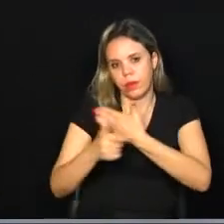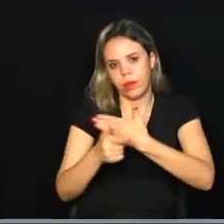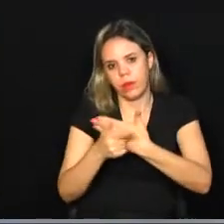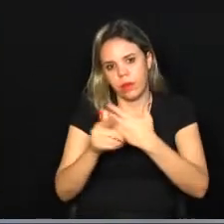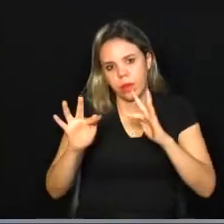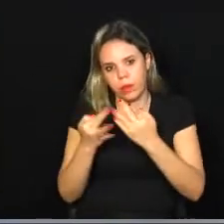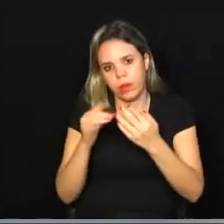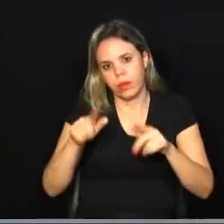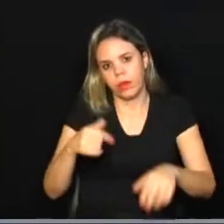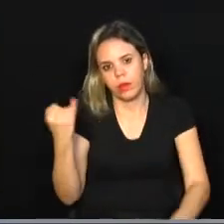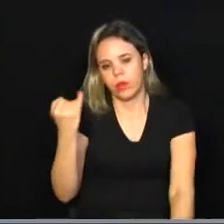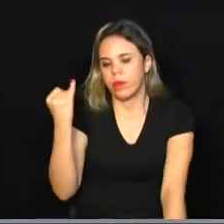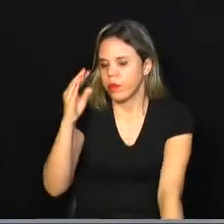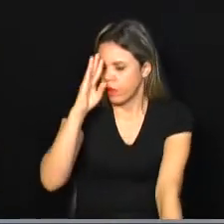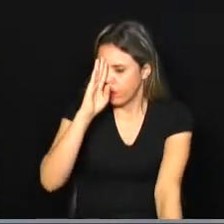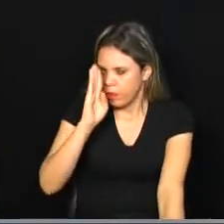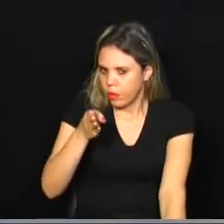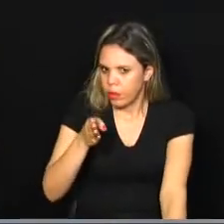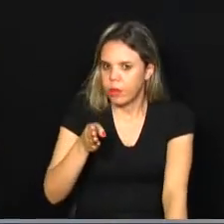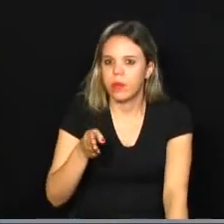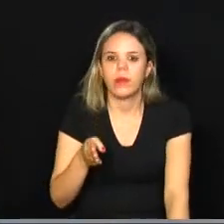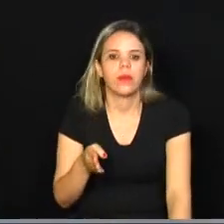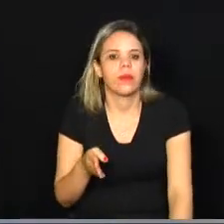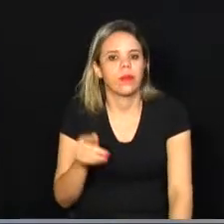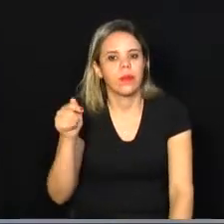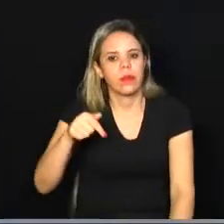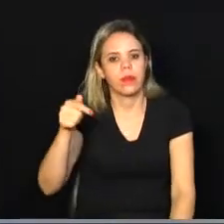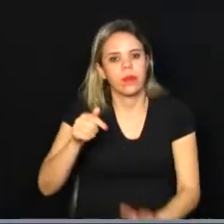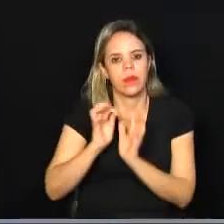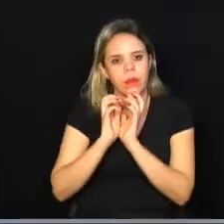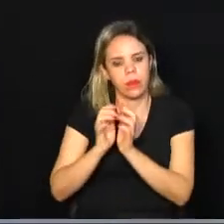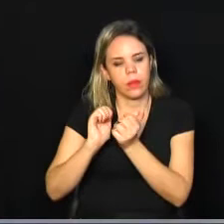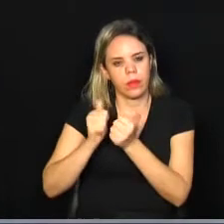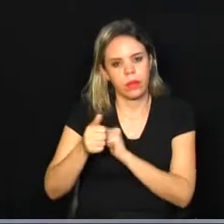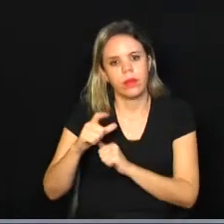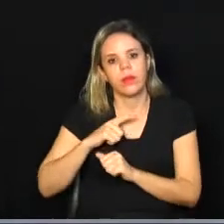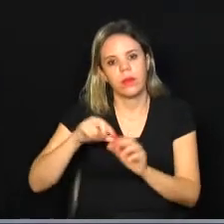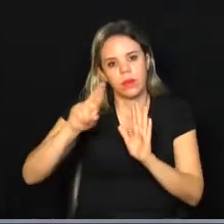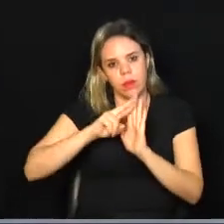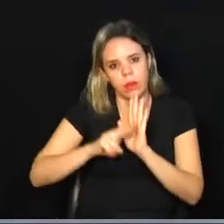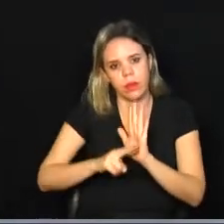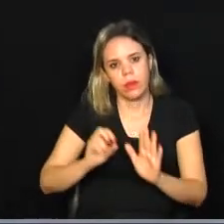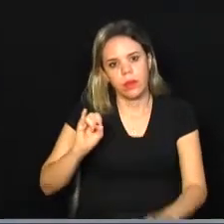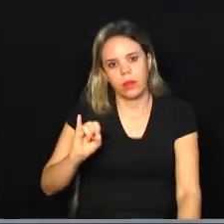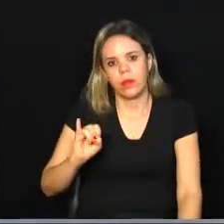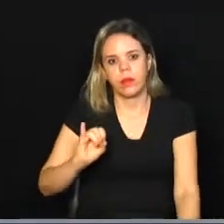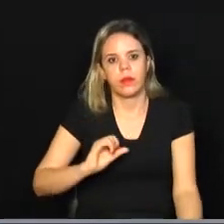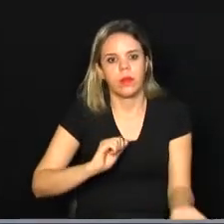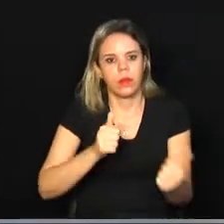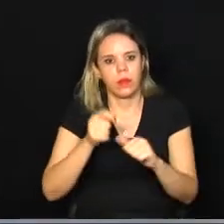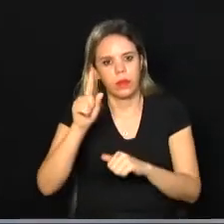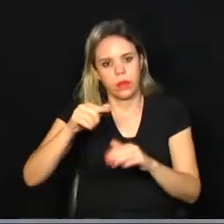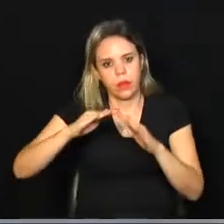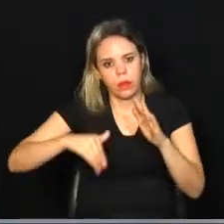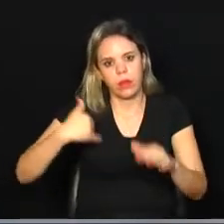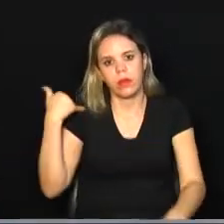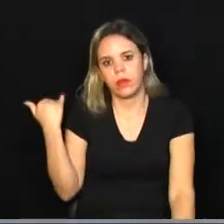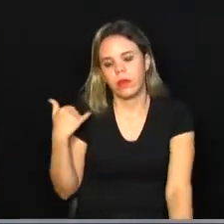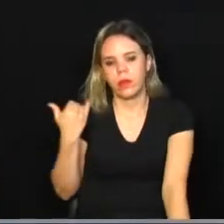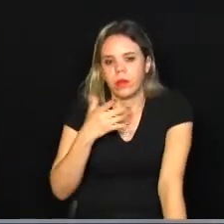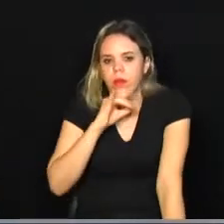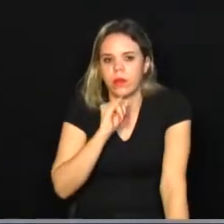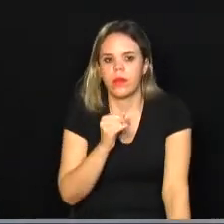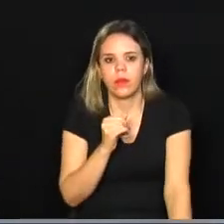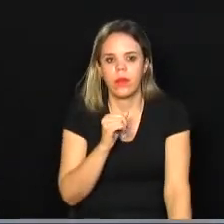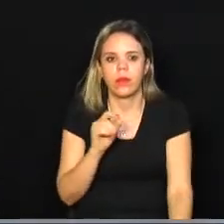é extremamente importante. Então, aqui na Neurosport, nós temos uma regra. Se o atleta é menor, o